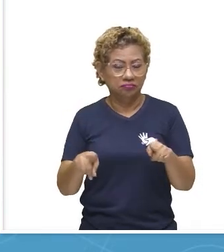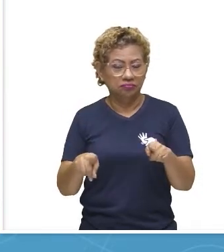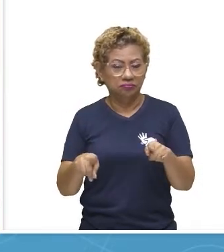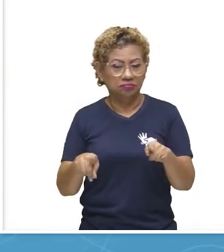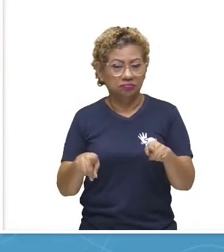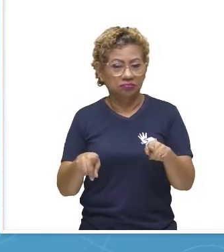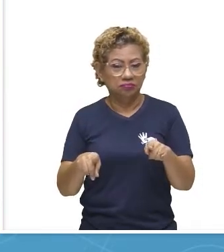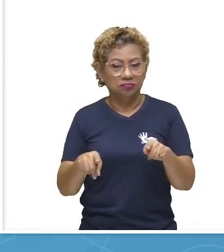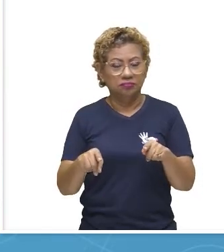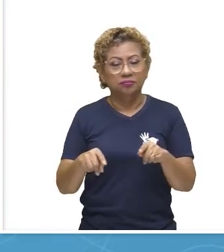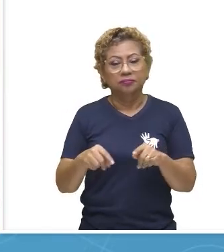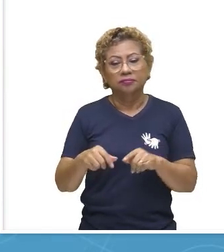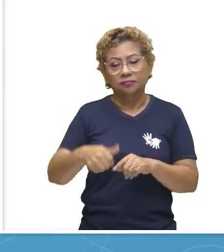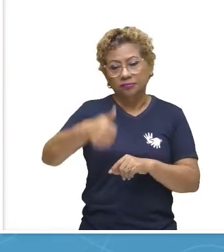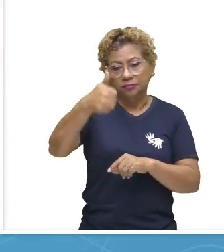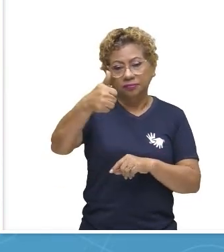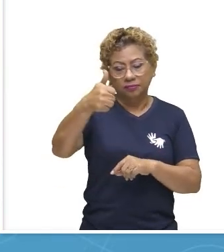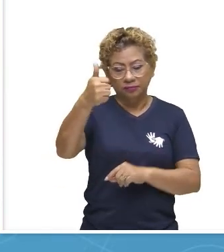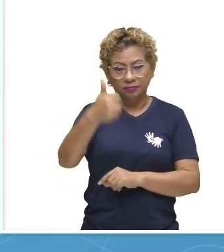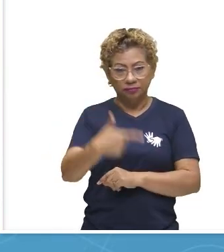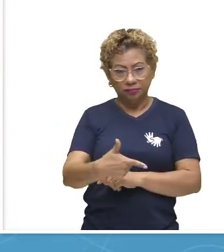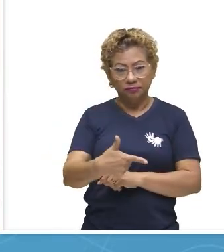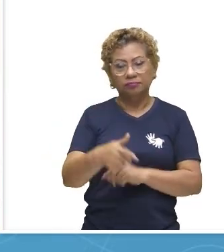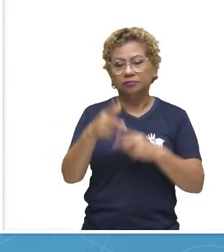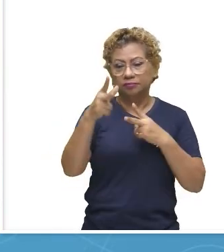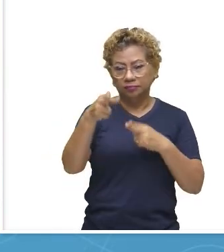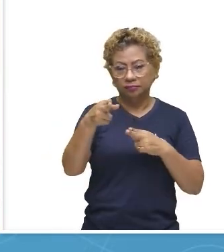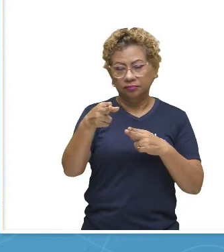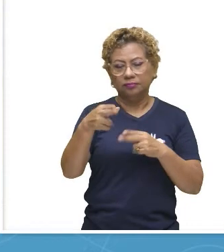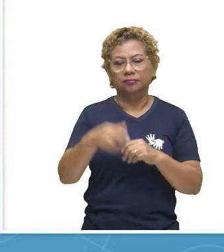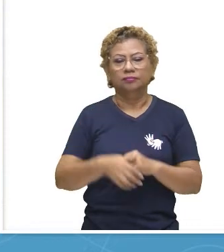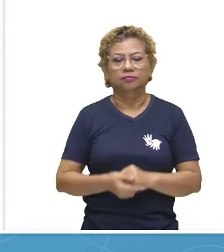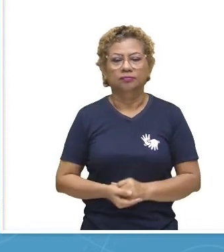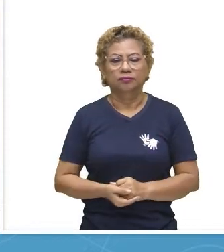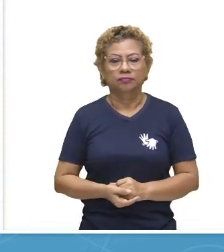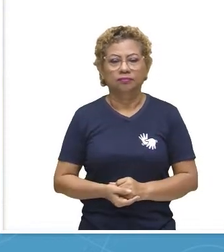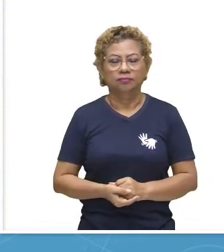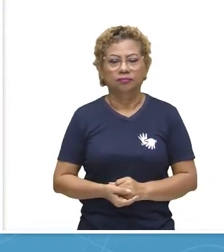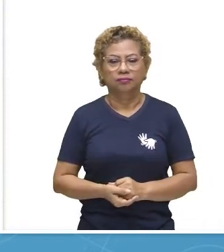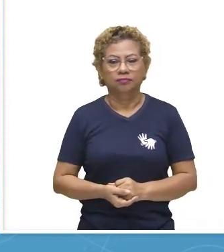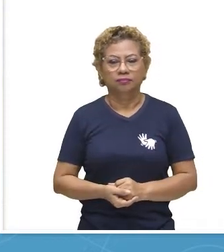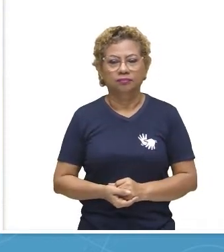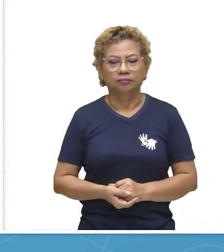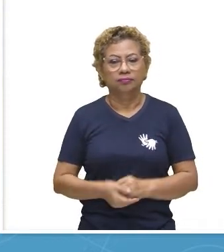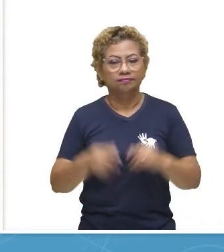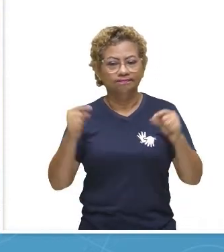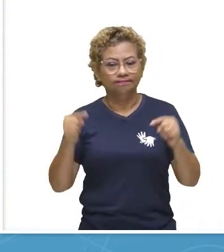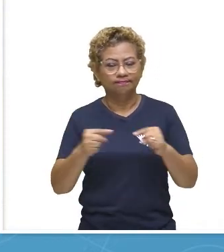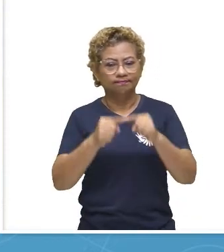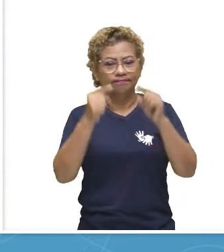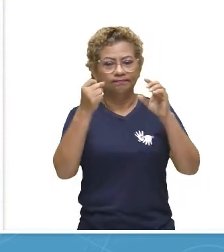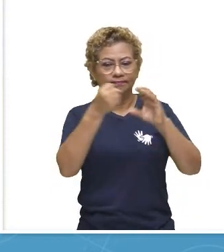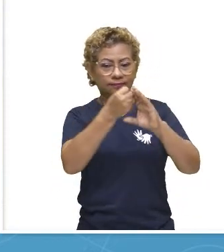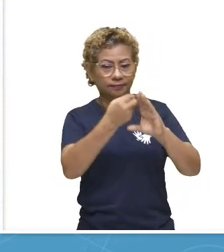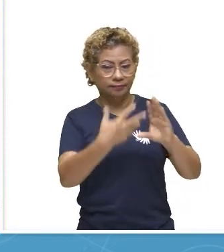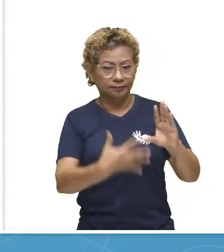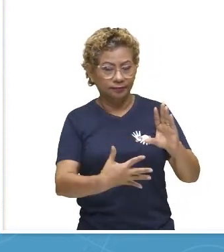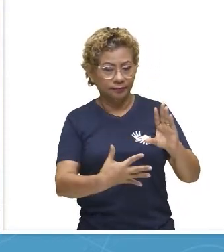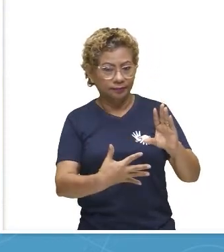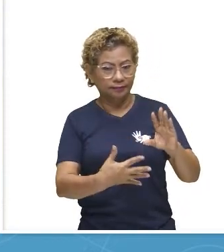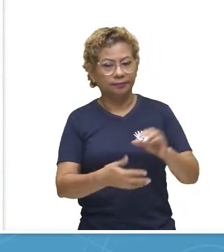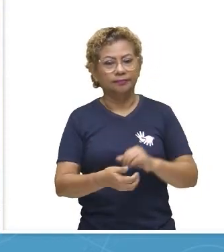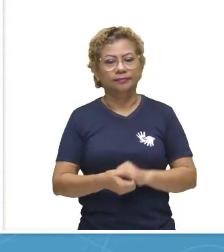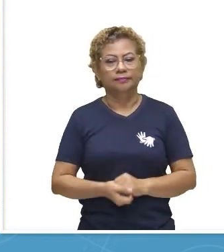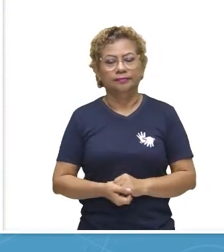esse também vai medir alfa, mesma medida, tá bom? Então, essas são as características,